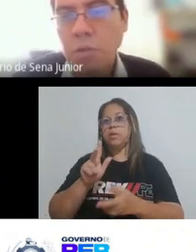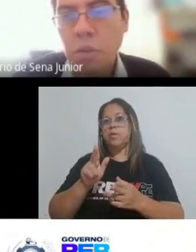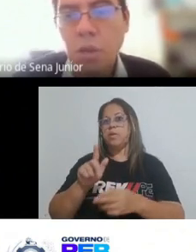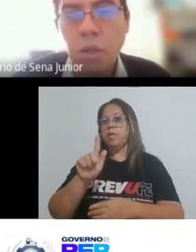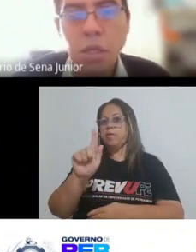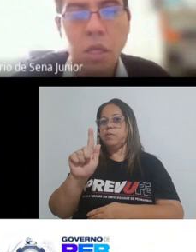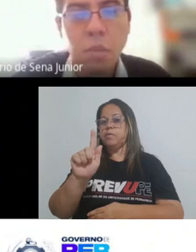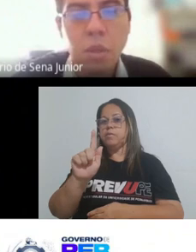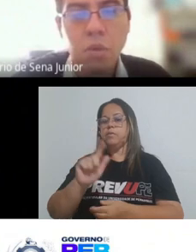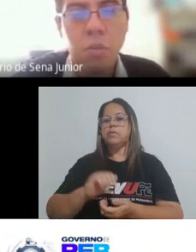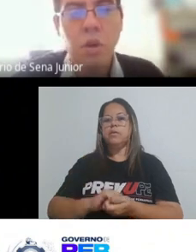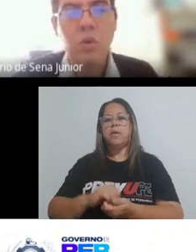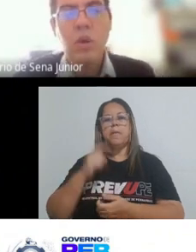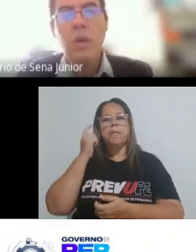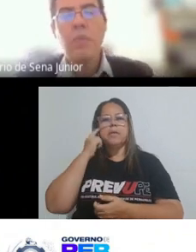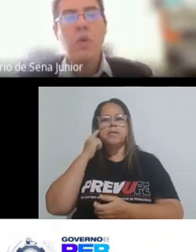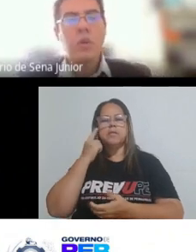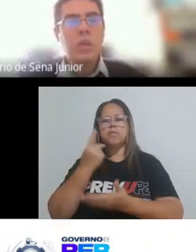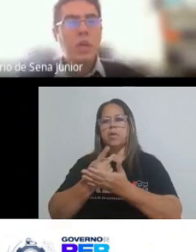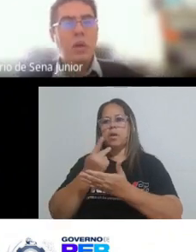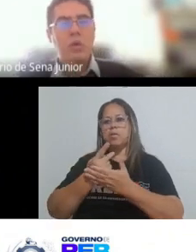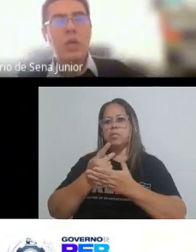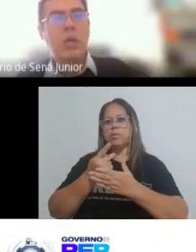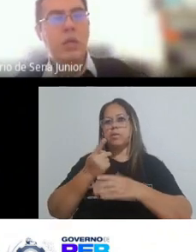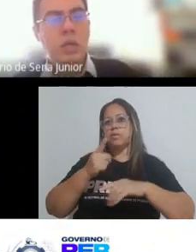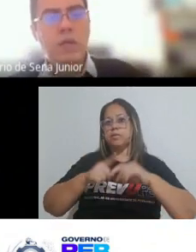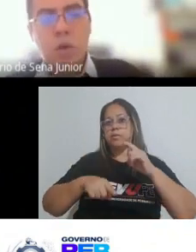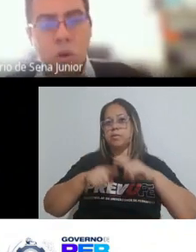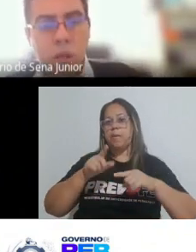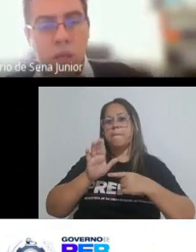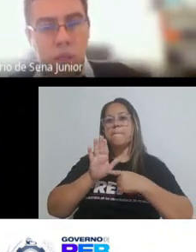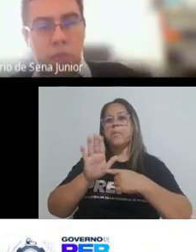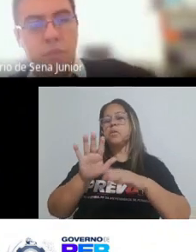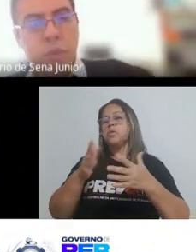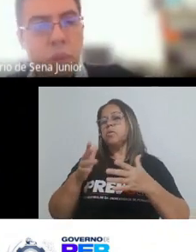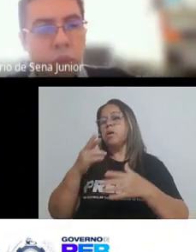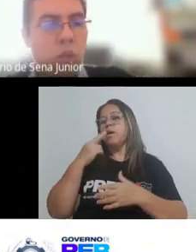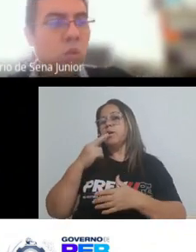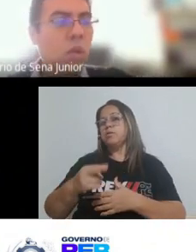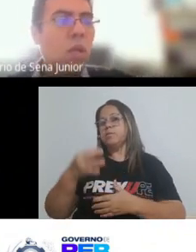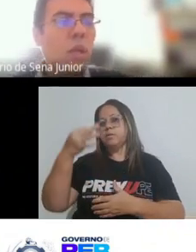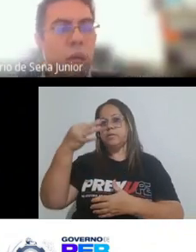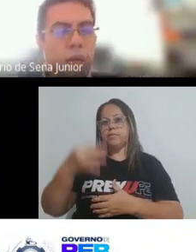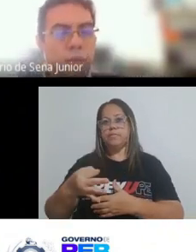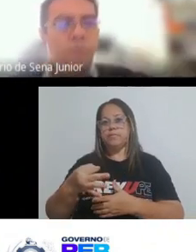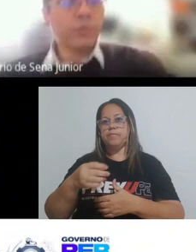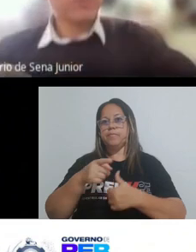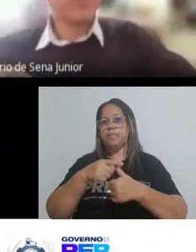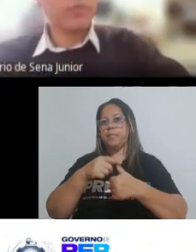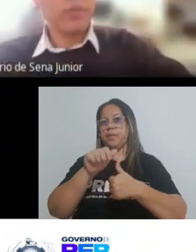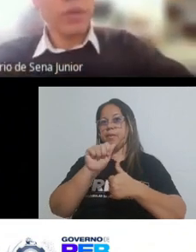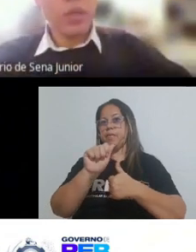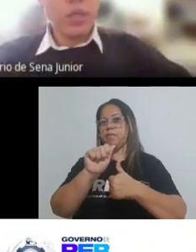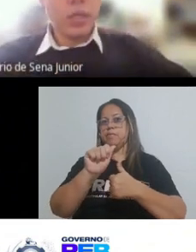A respeito da dinâmica do bloco, aponte a alternativa correta. Então, item A.